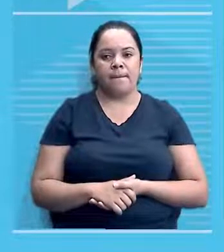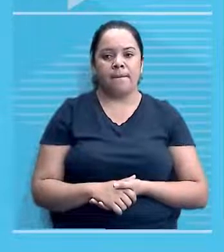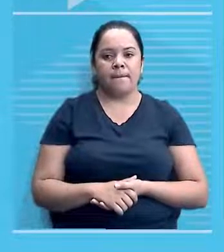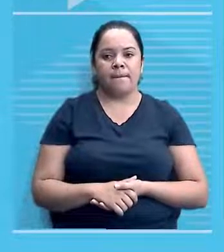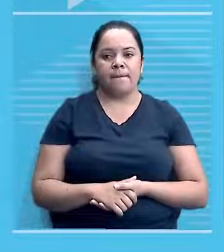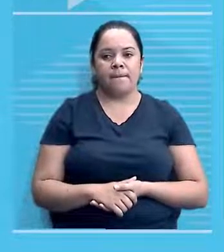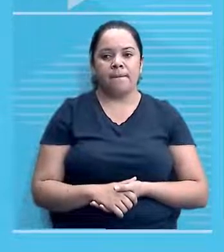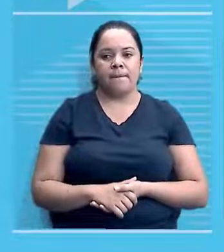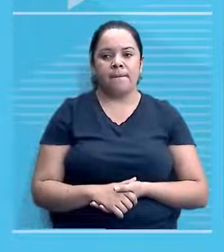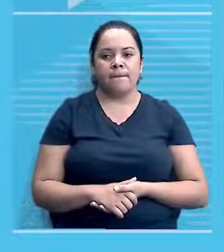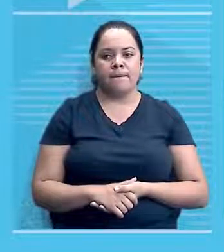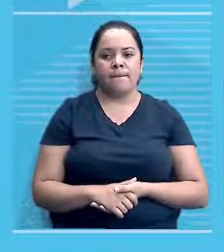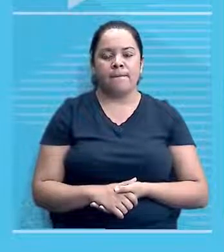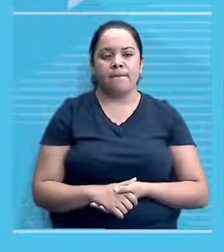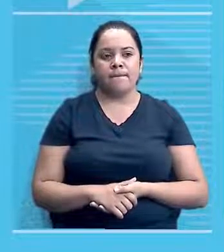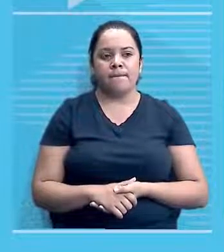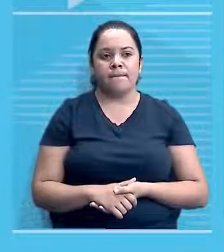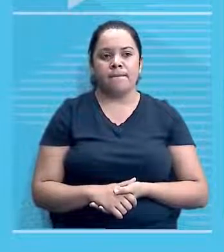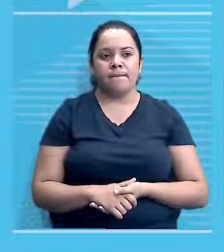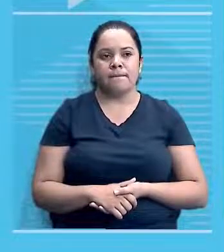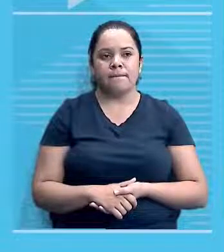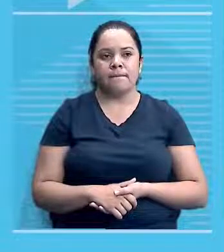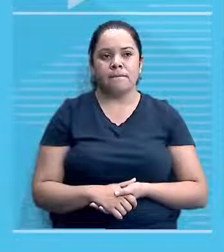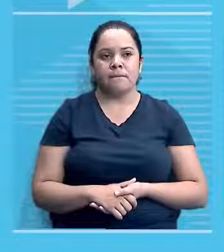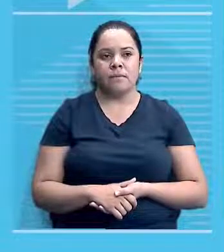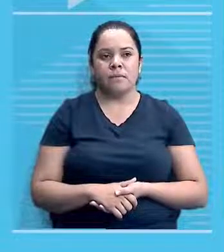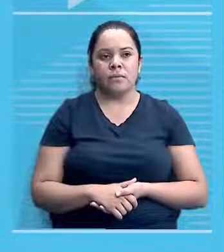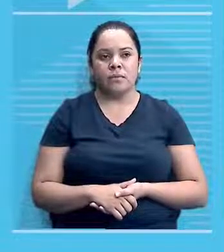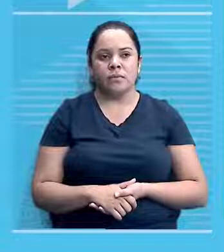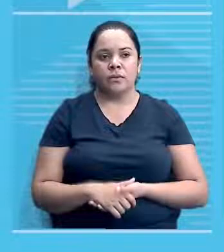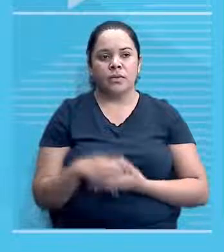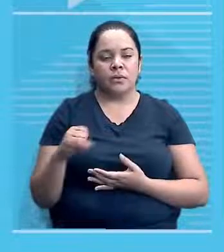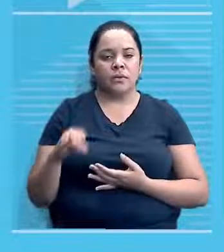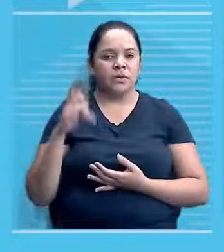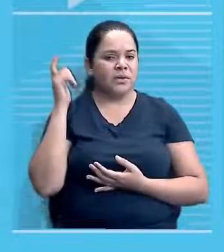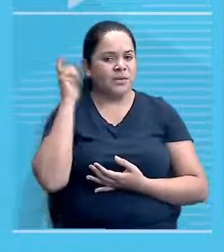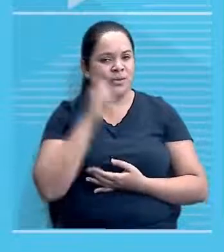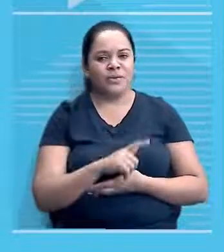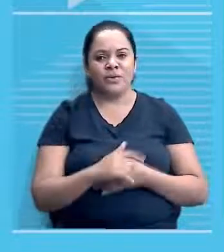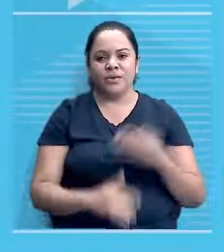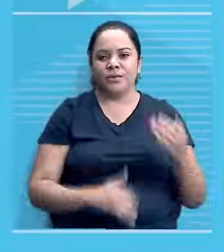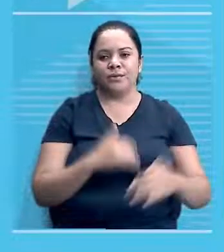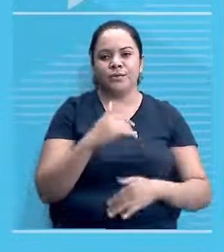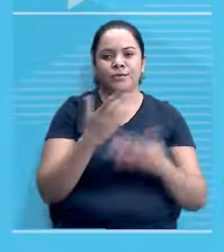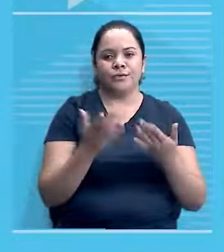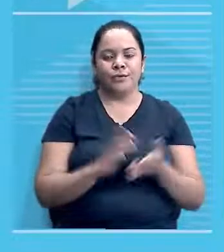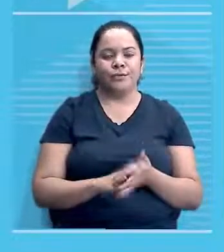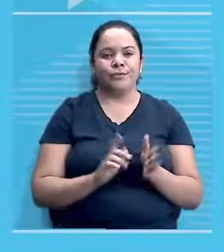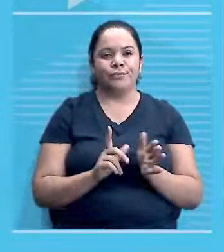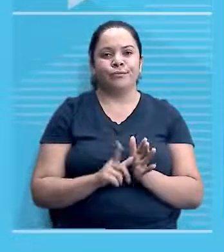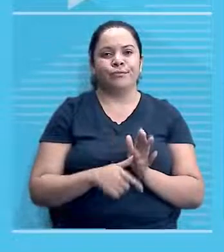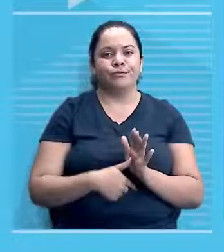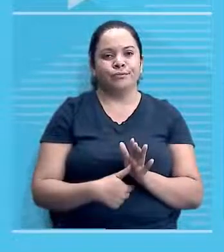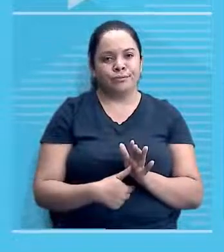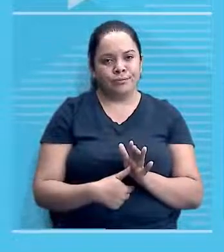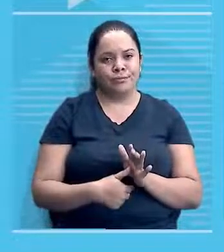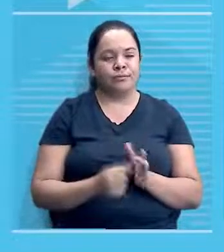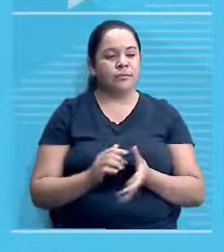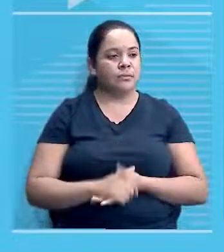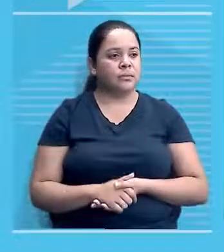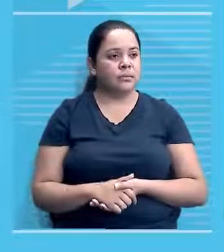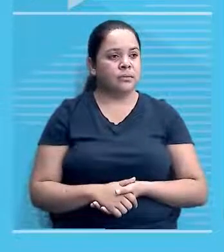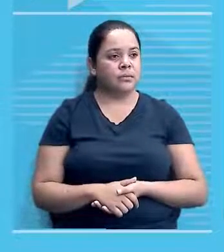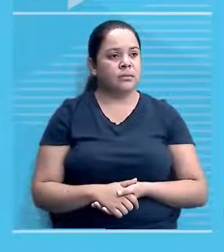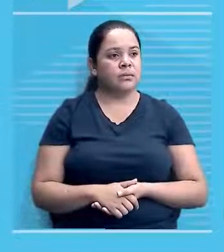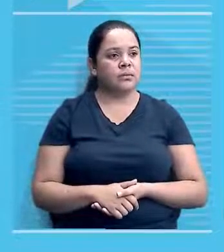quem quem não consegue evoluir tá atrasando muita coisa né então o carpente